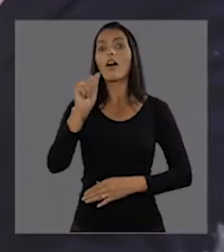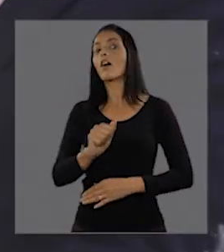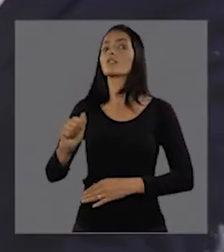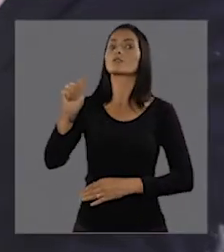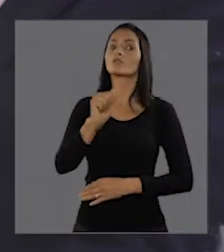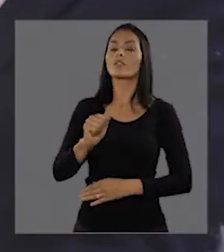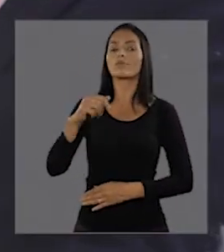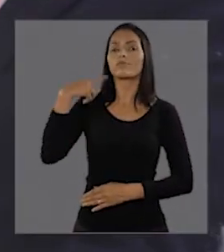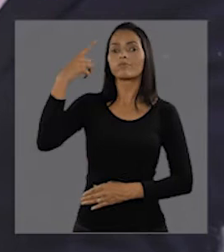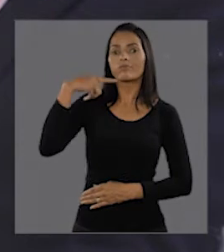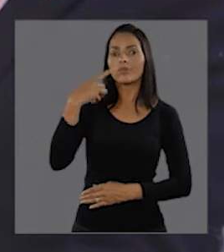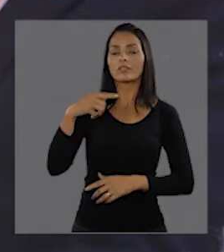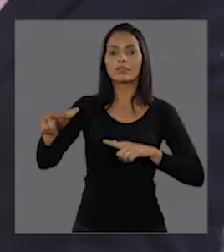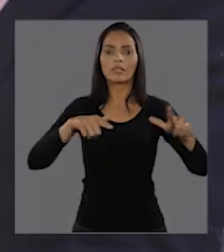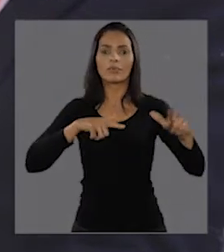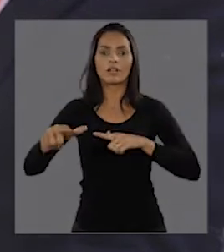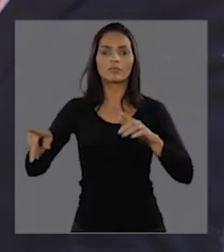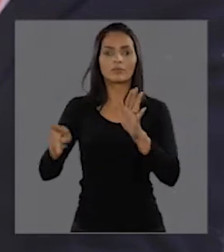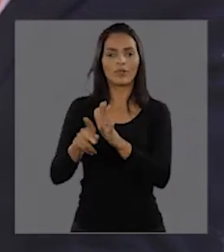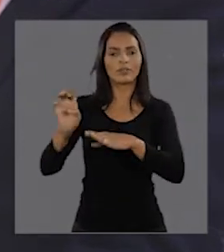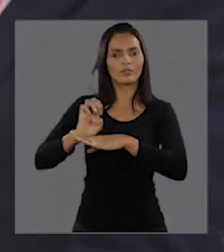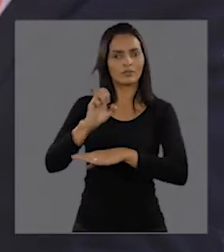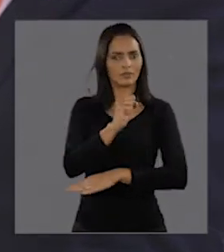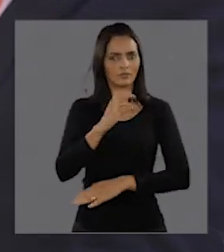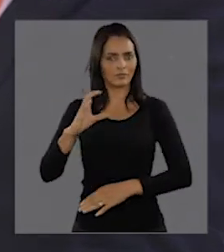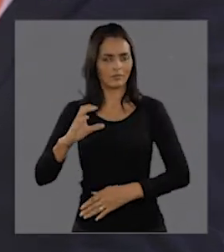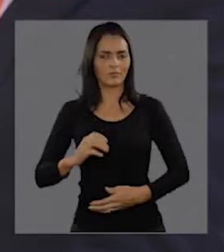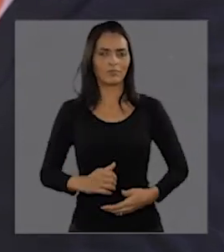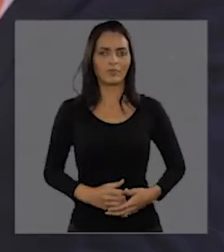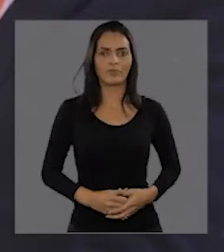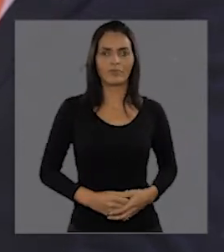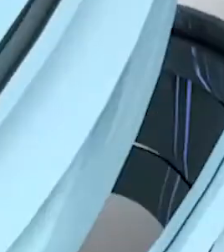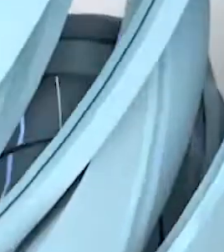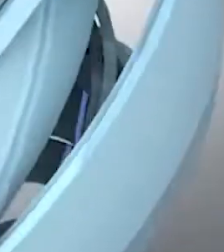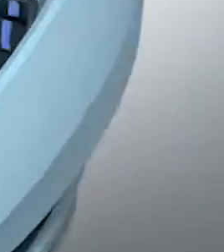e da Associação dos Advogados Trabalhistas de Santa Catarina.